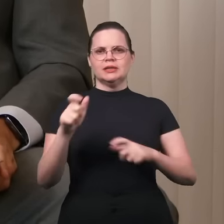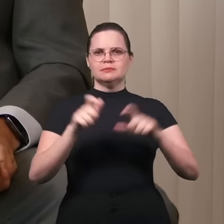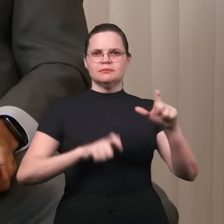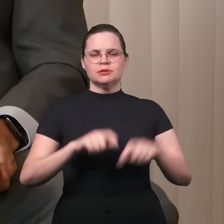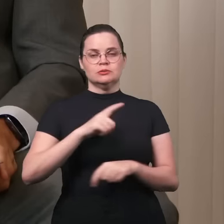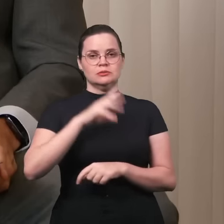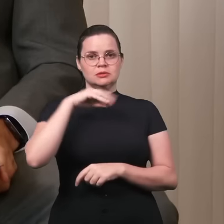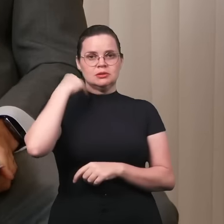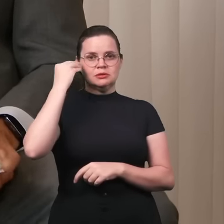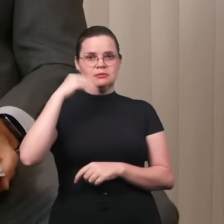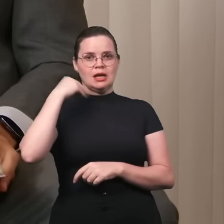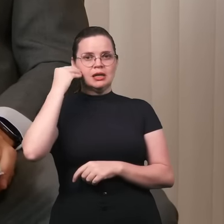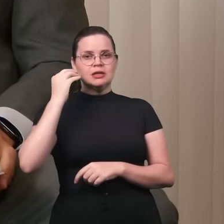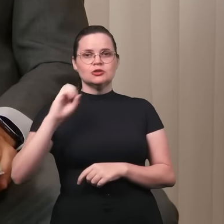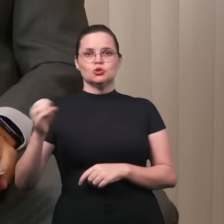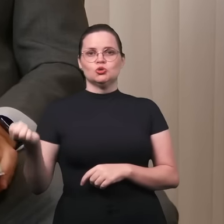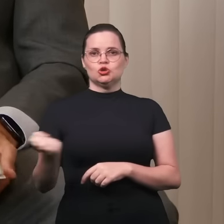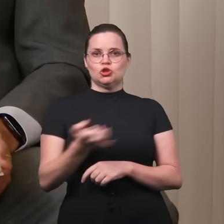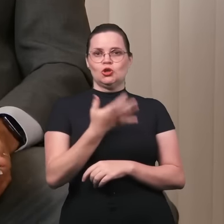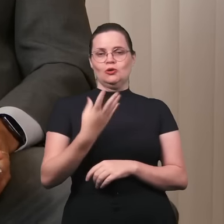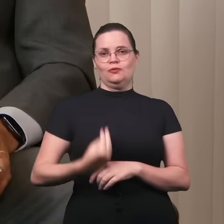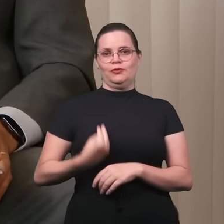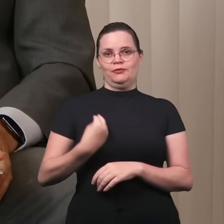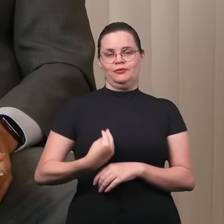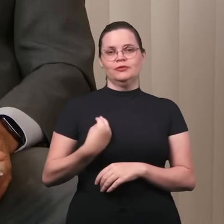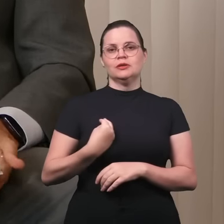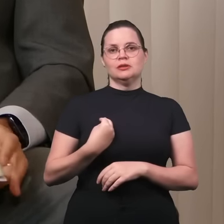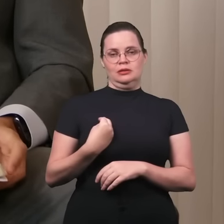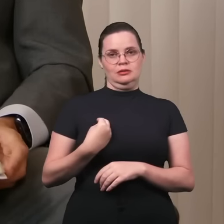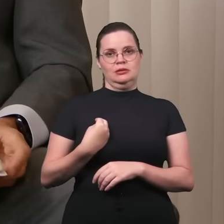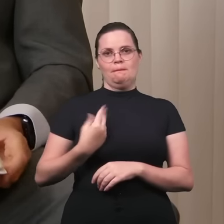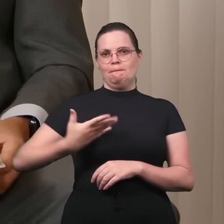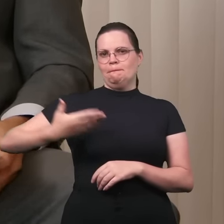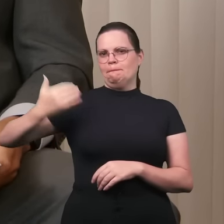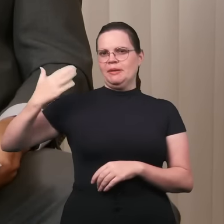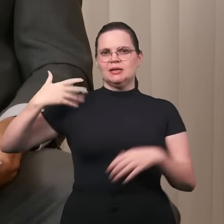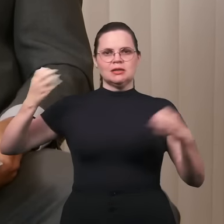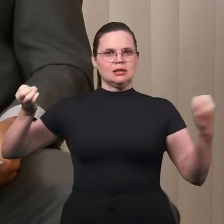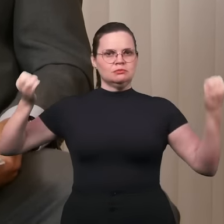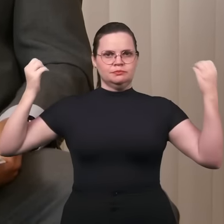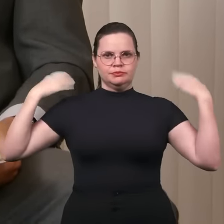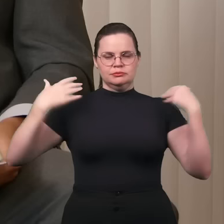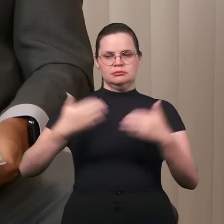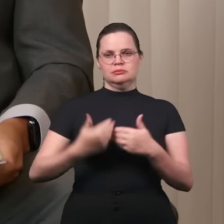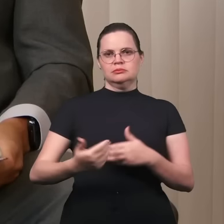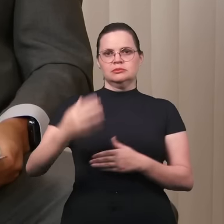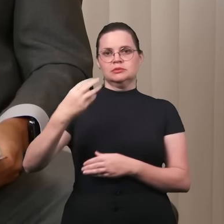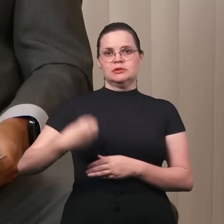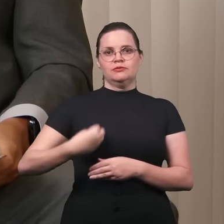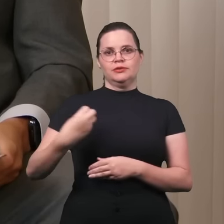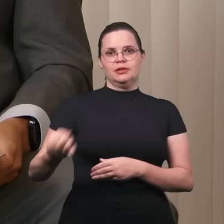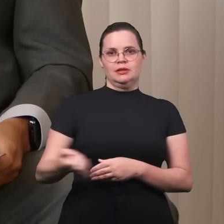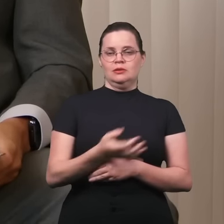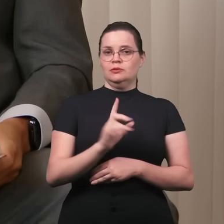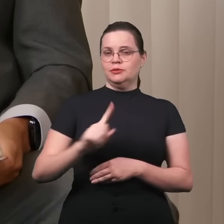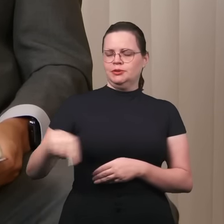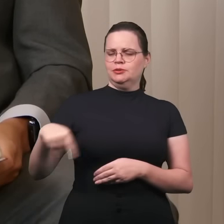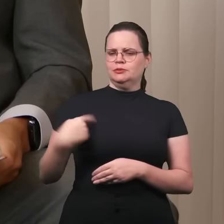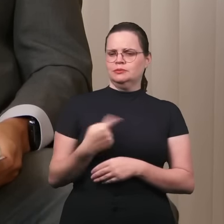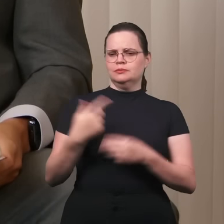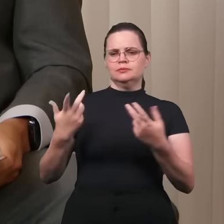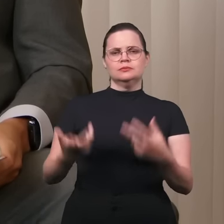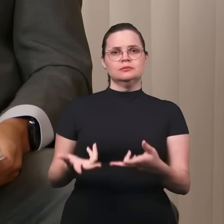do novo nascimento, ou seja, é uma mudança de vida, né? nós observamos que aqueles que chegam na